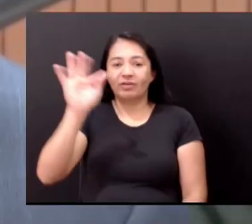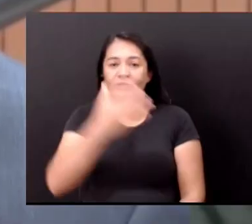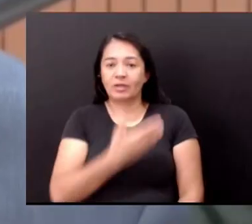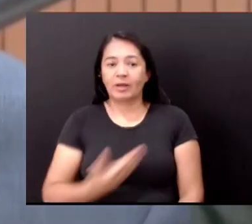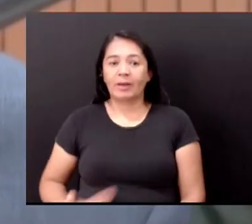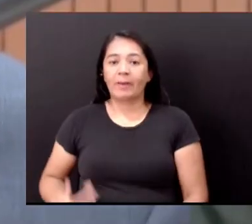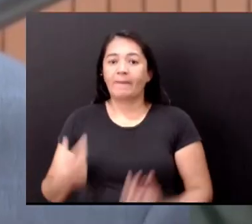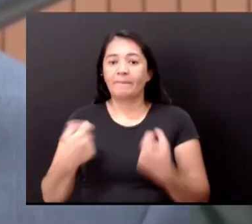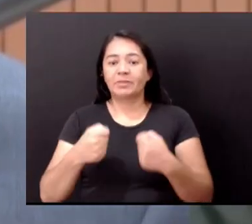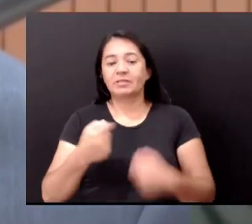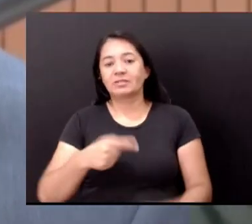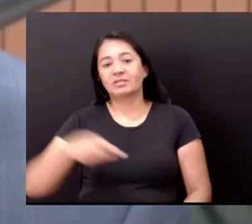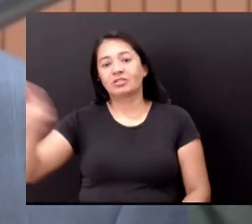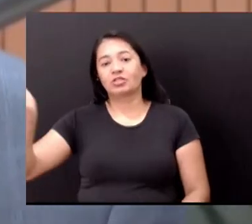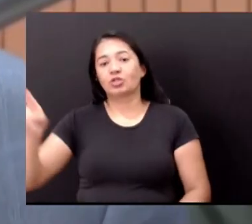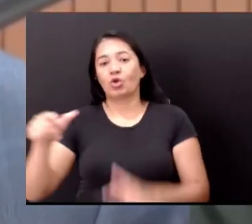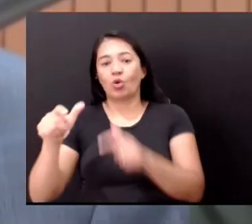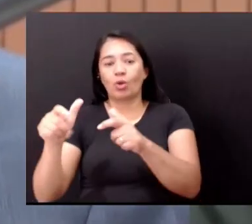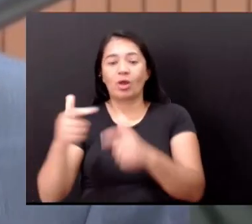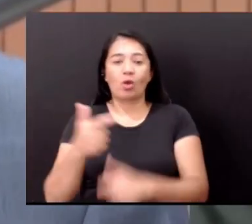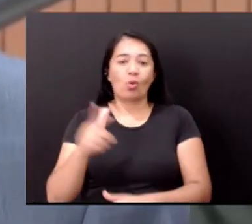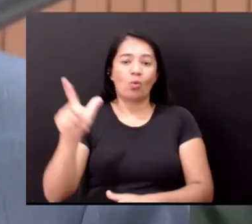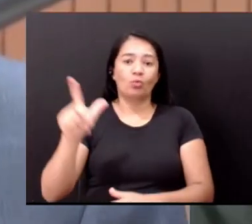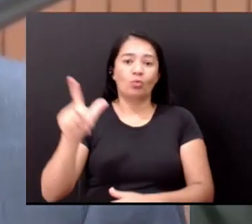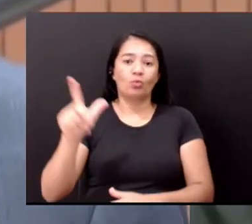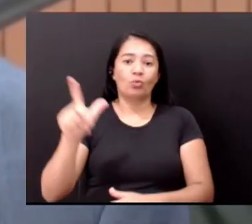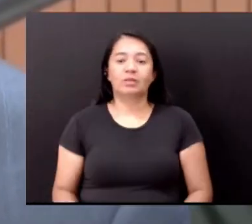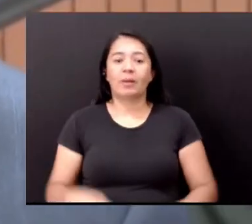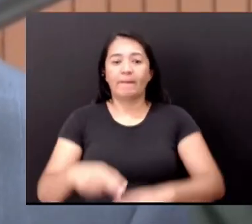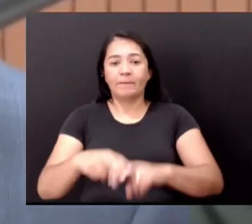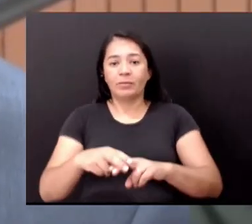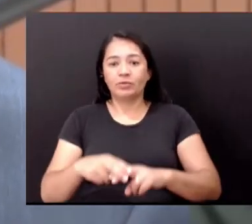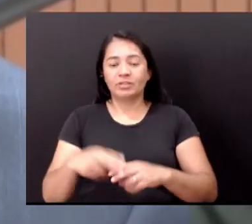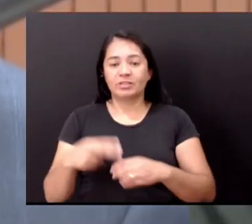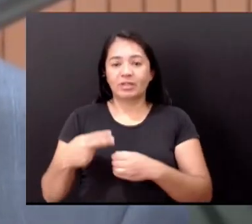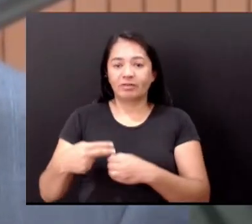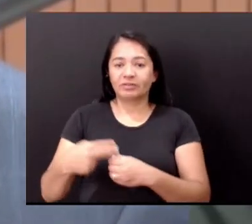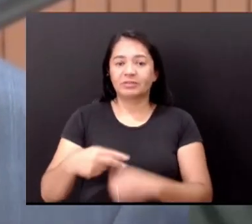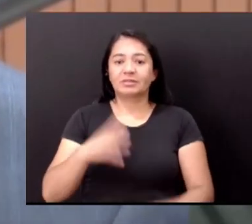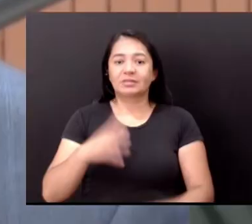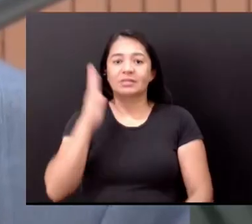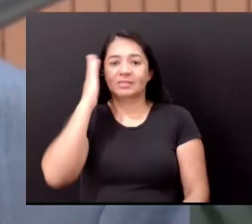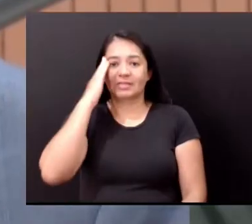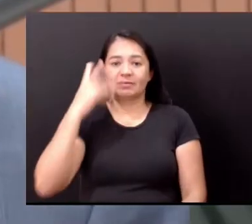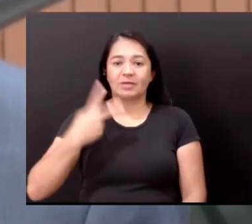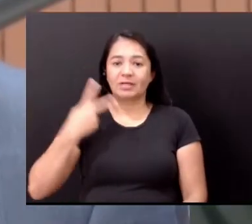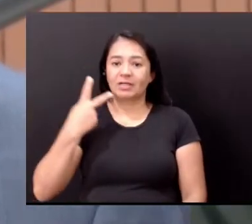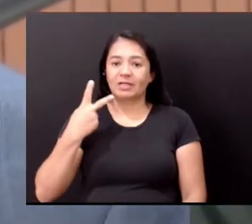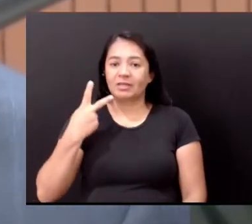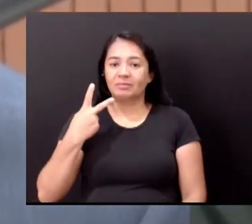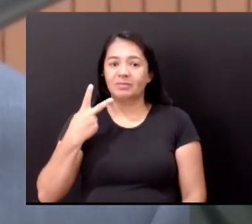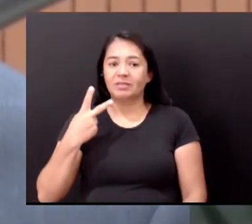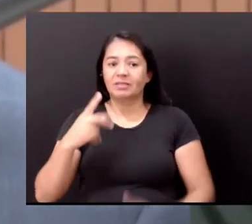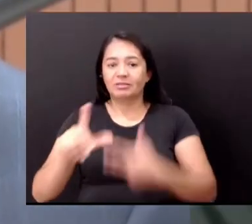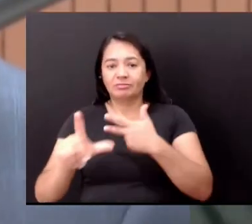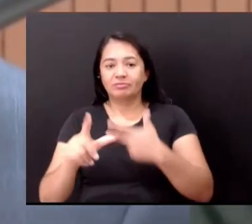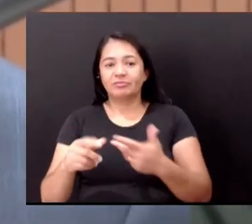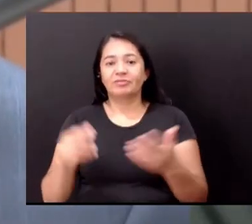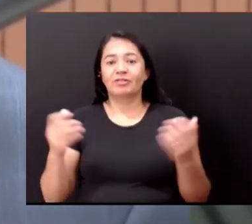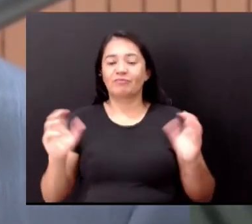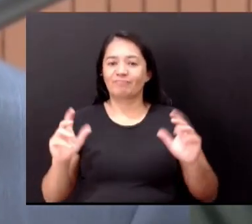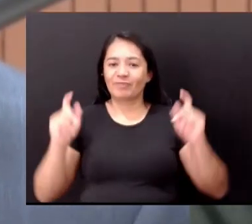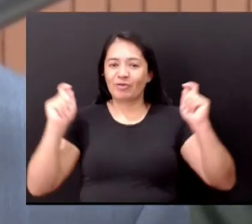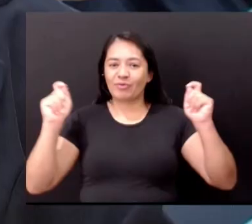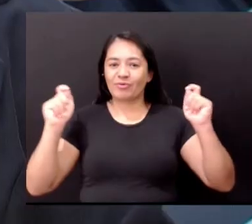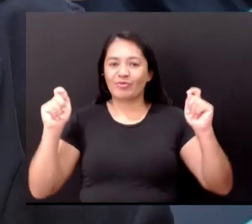A moção é para que a universidade saiba que a Câmara Legislativa está de olho e vai comemorar junto com elas a aplicação